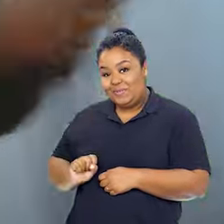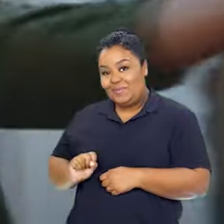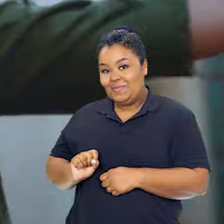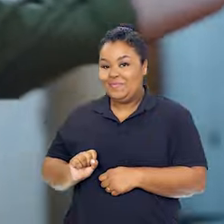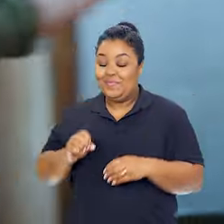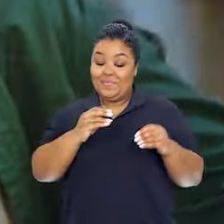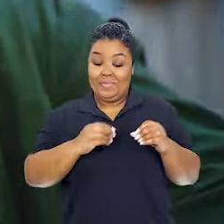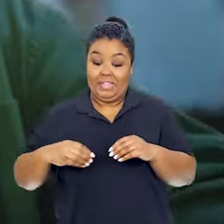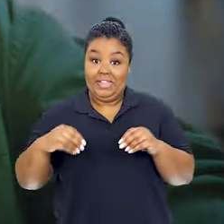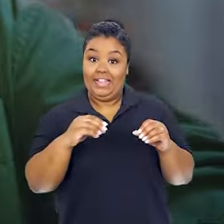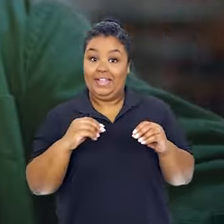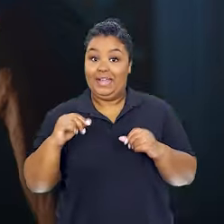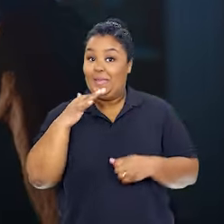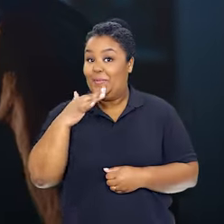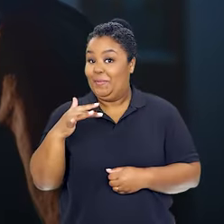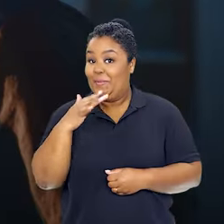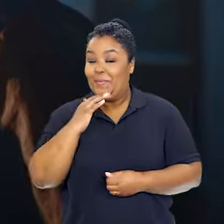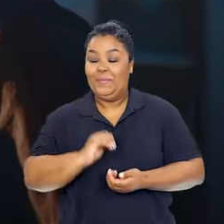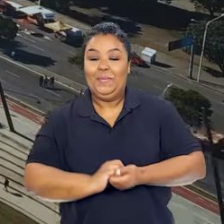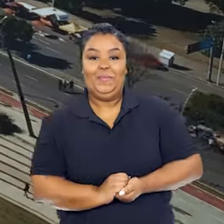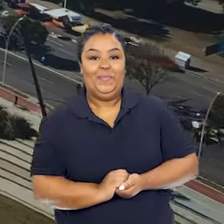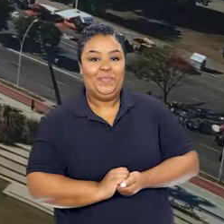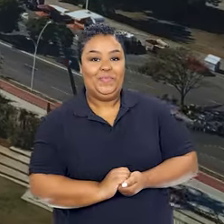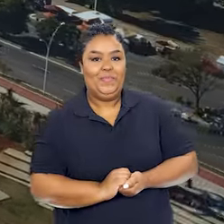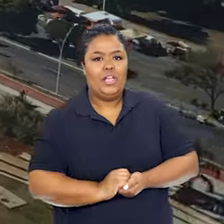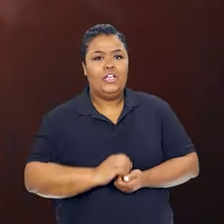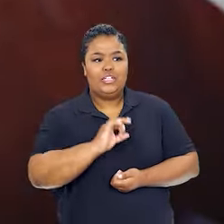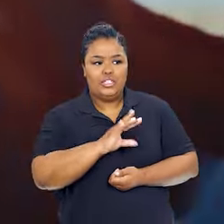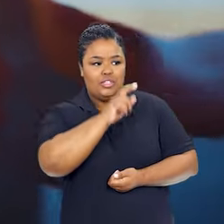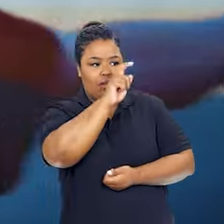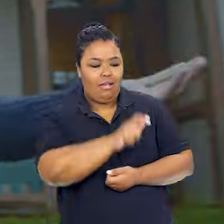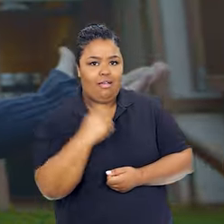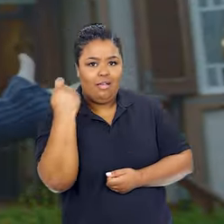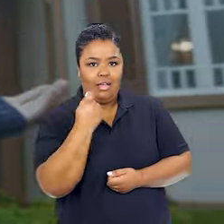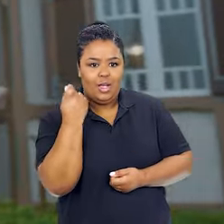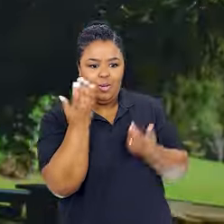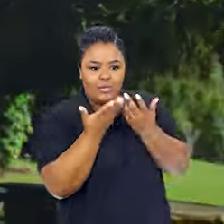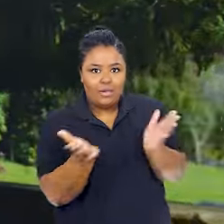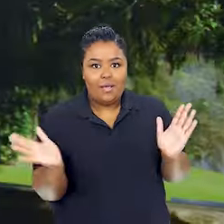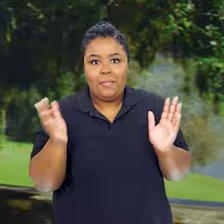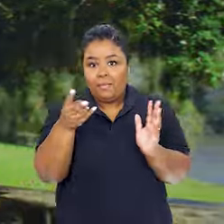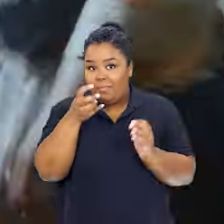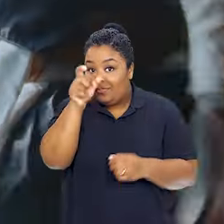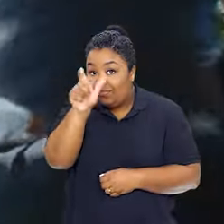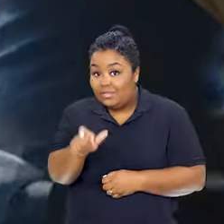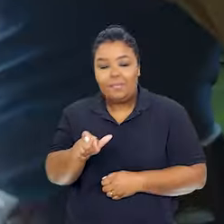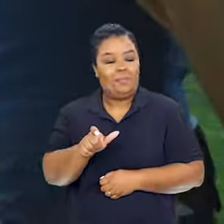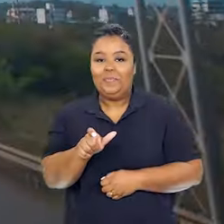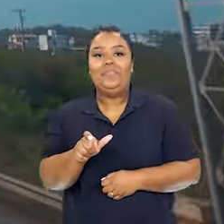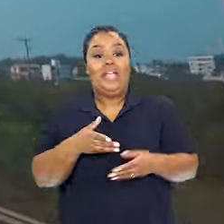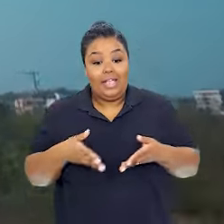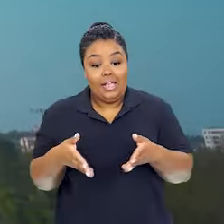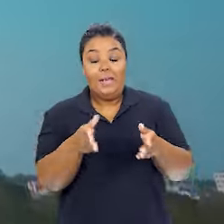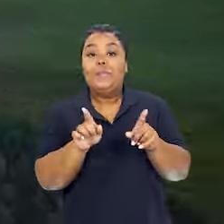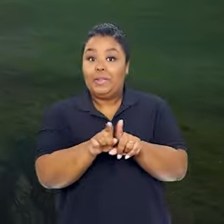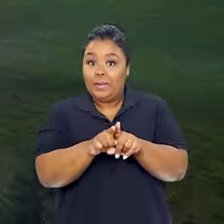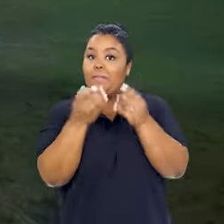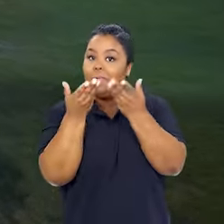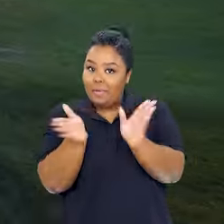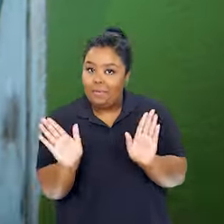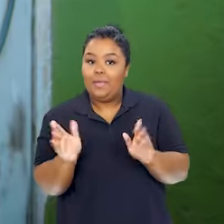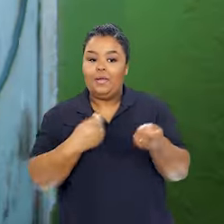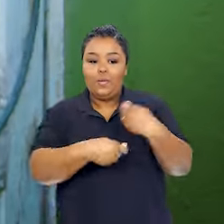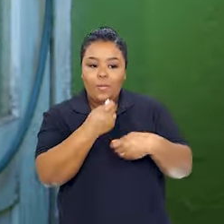céu, sol, som, terra e cor. Não são só os gaúchos que estão de braços abertos para receber você. As estradas já